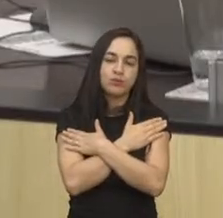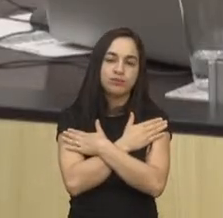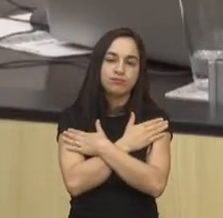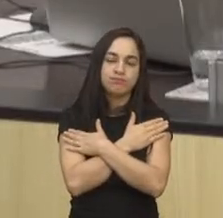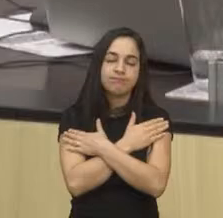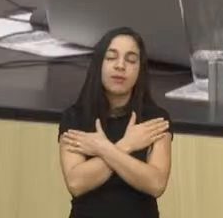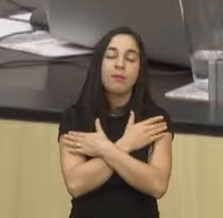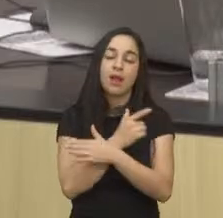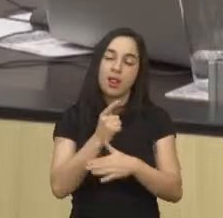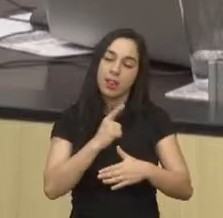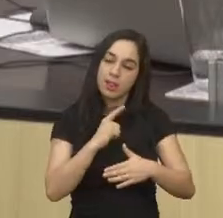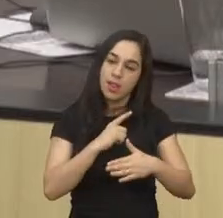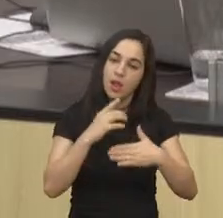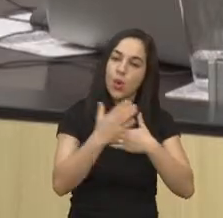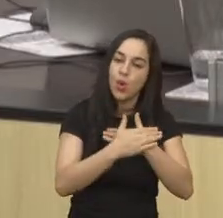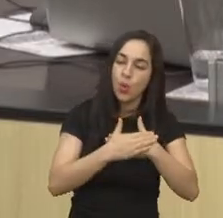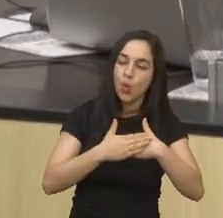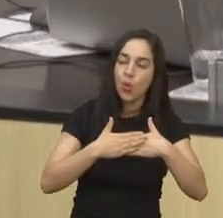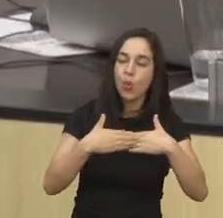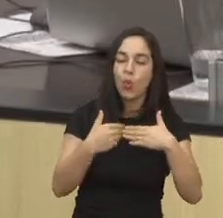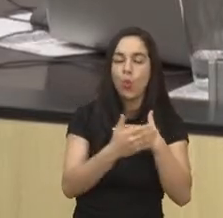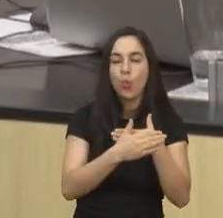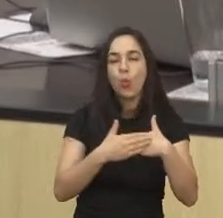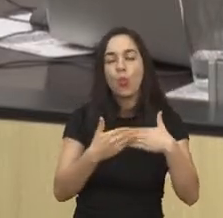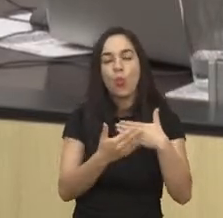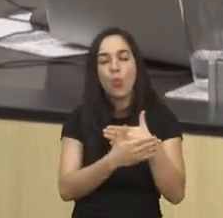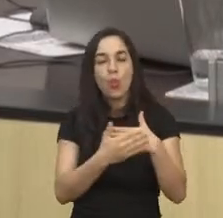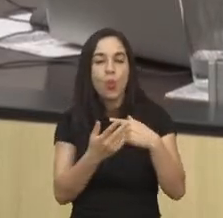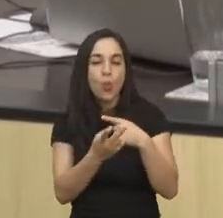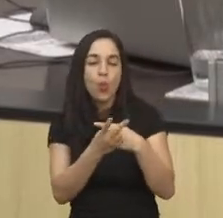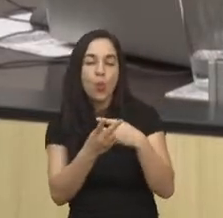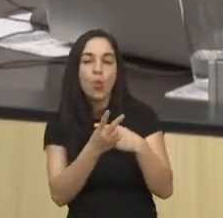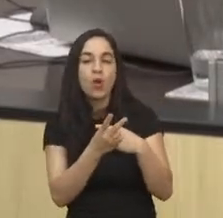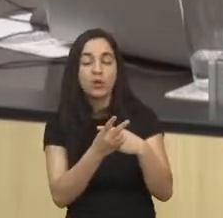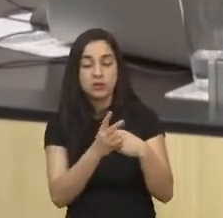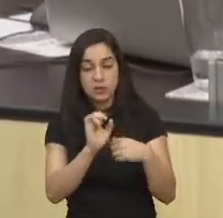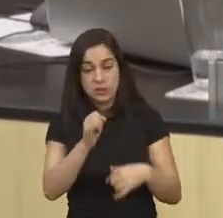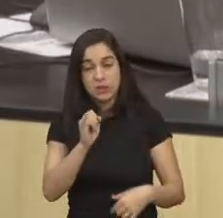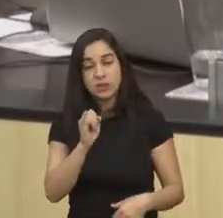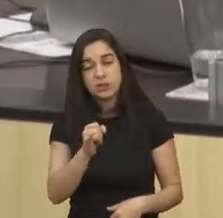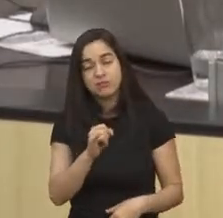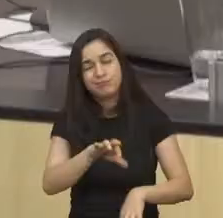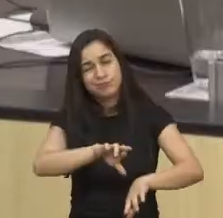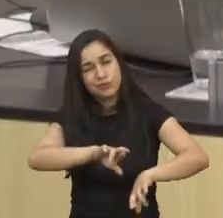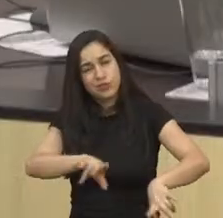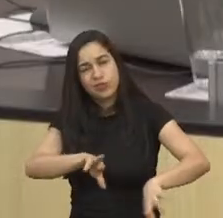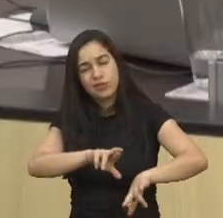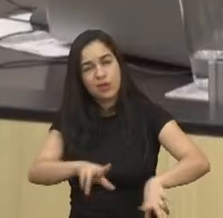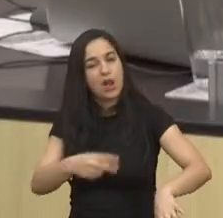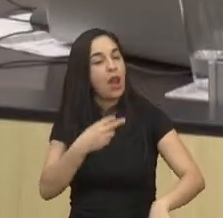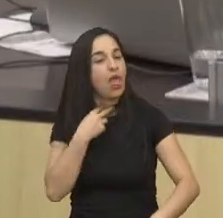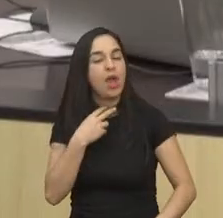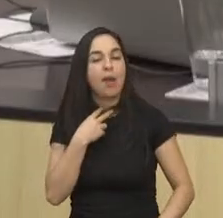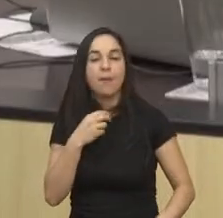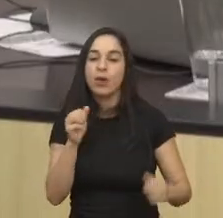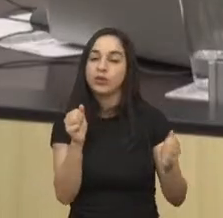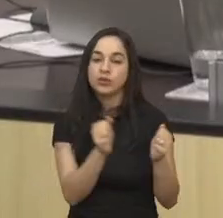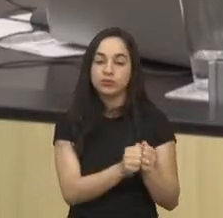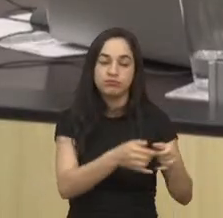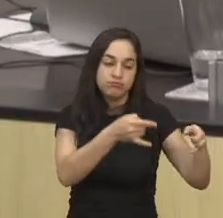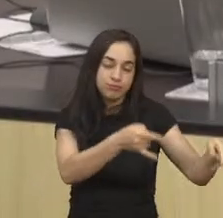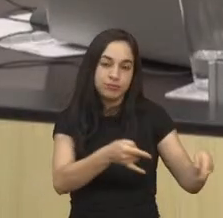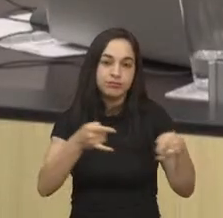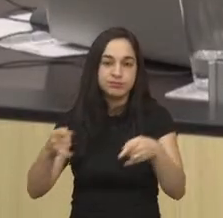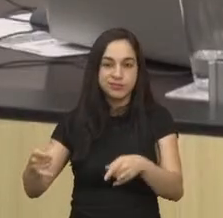sejam acalentadas, sejam acolhidas e tratadas, sim, de forma diferente o que elas estão